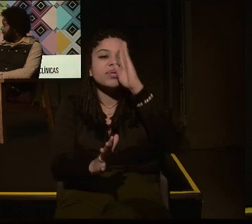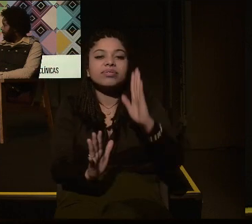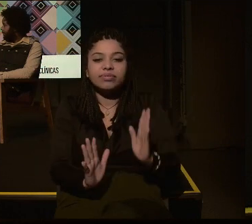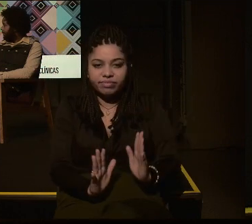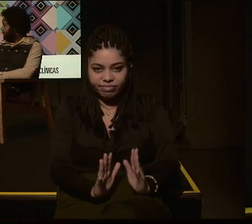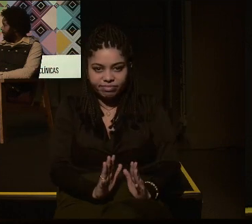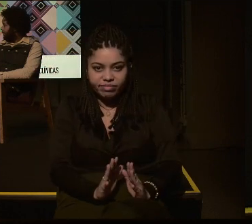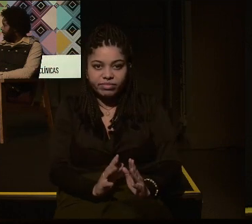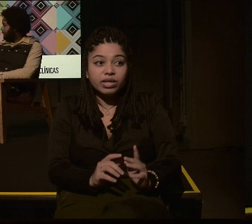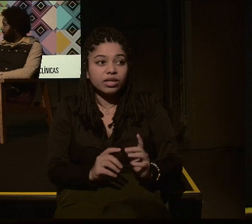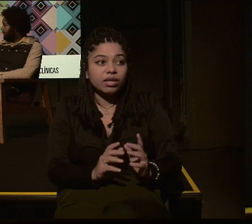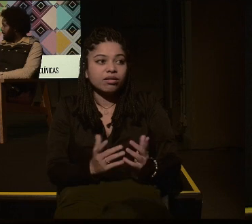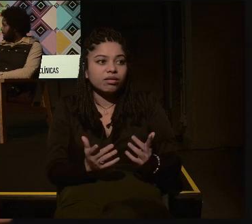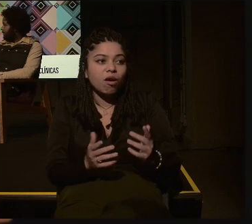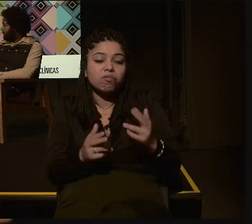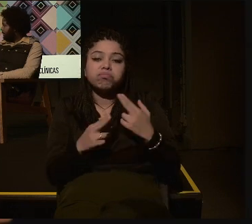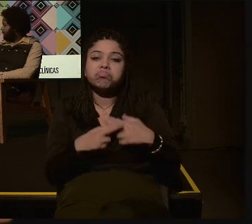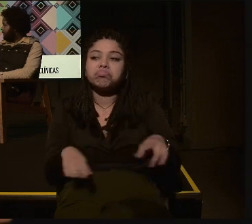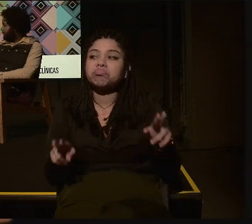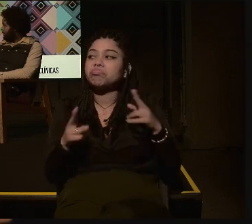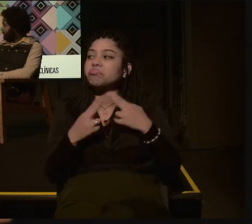produzido por determinado grupo.